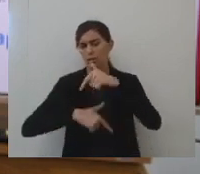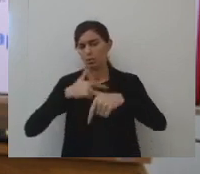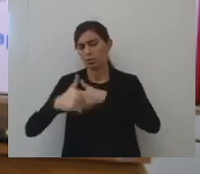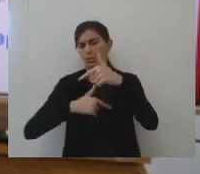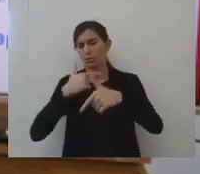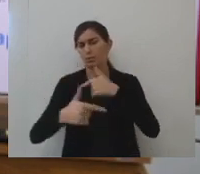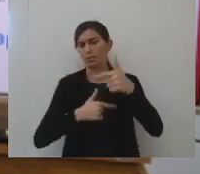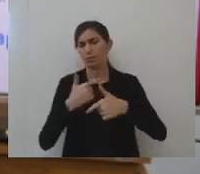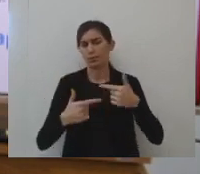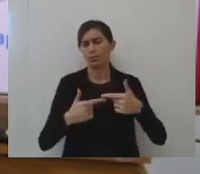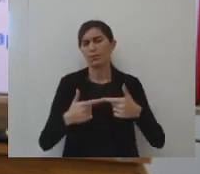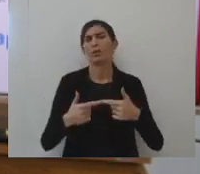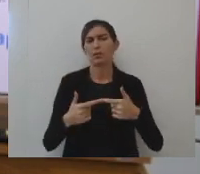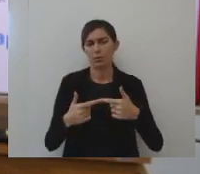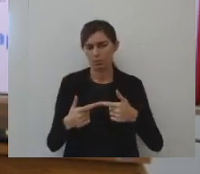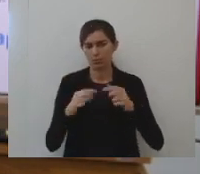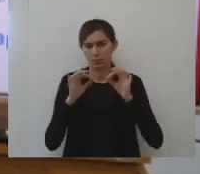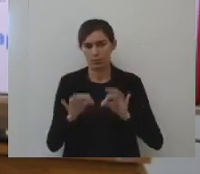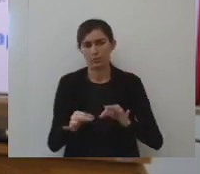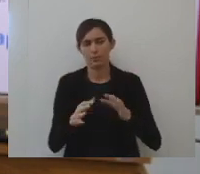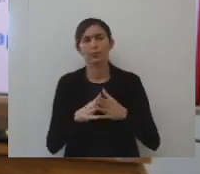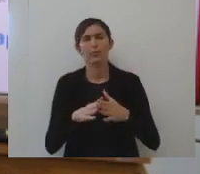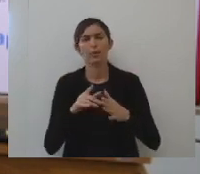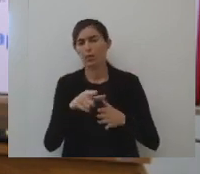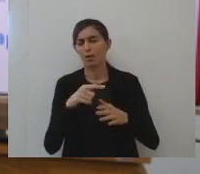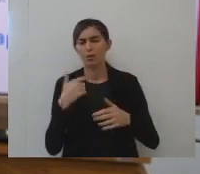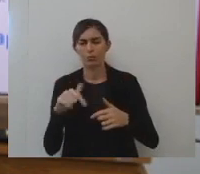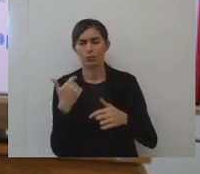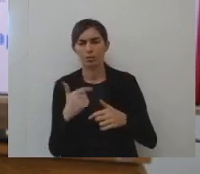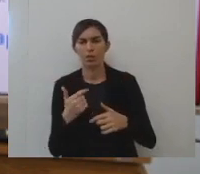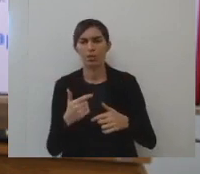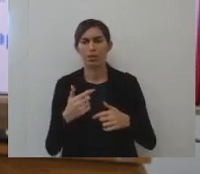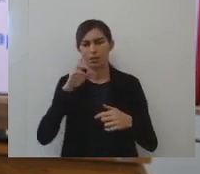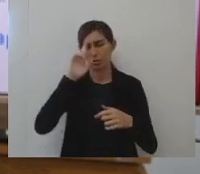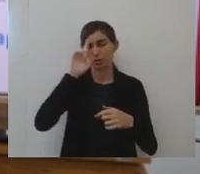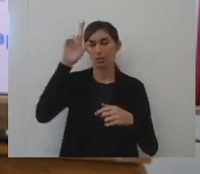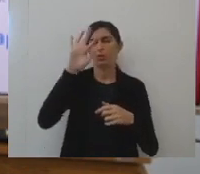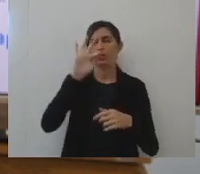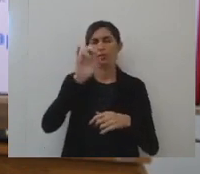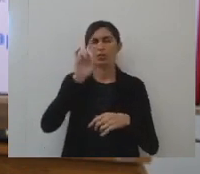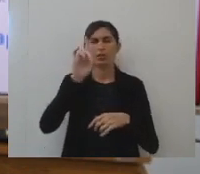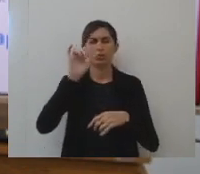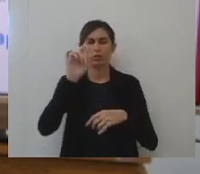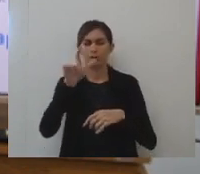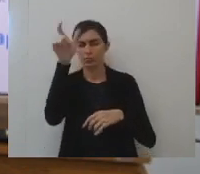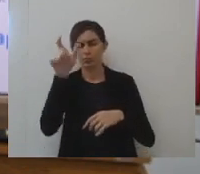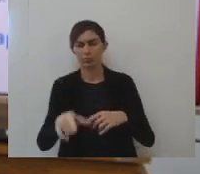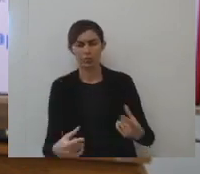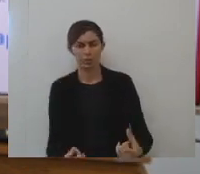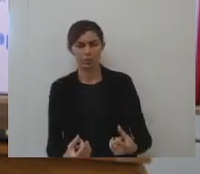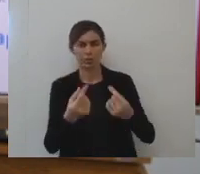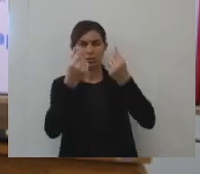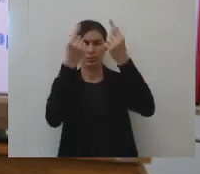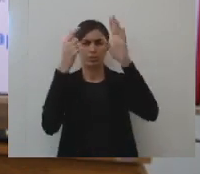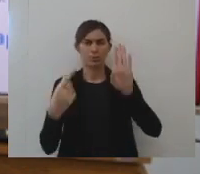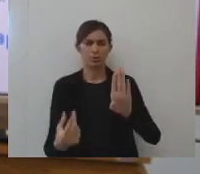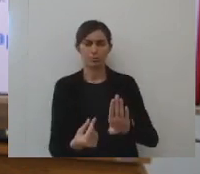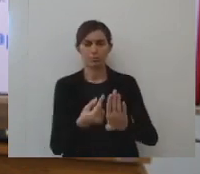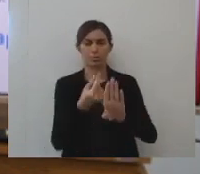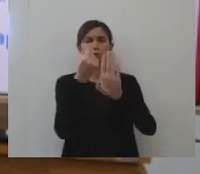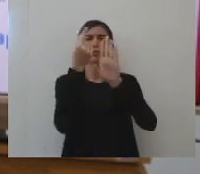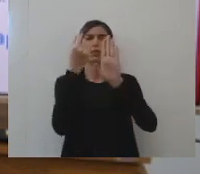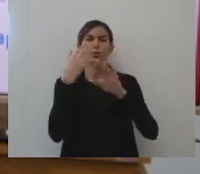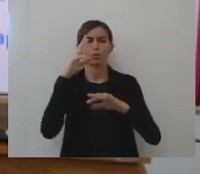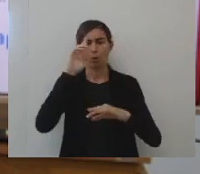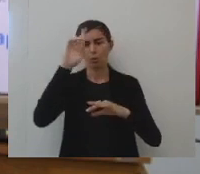trabalhador, ele é um operário, certo? E a gente não vai ter mais o senhor feudal, a gente vai ter a figura do capitalista, do burguês, que ele é